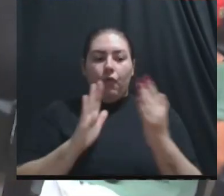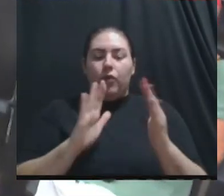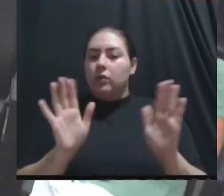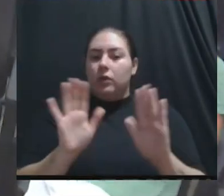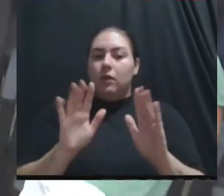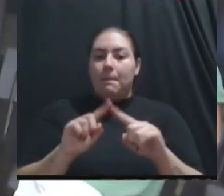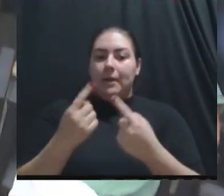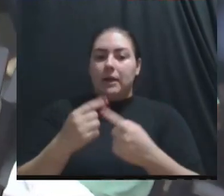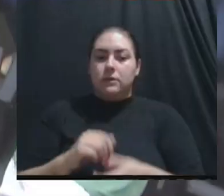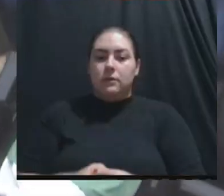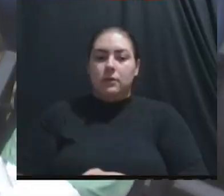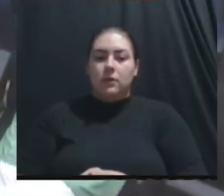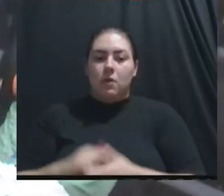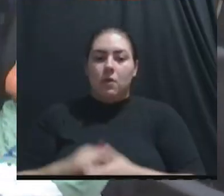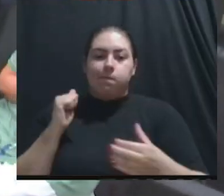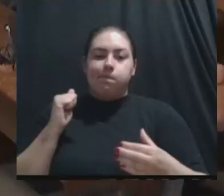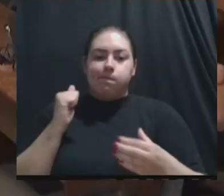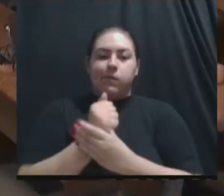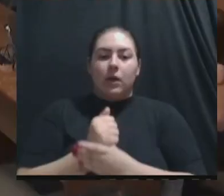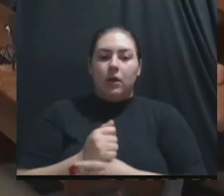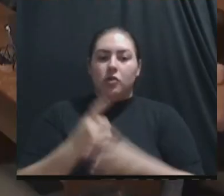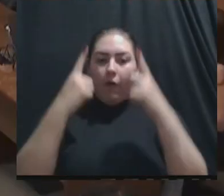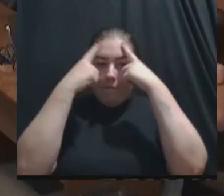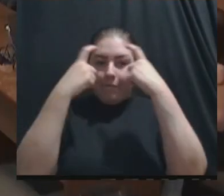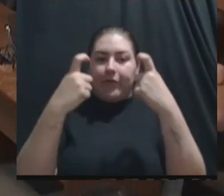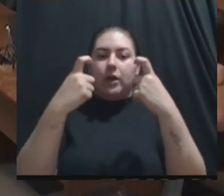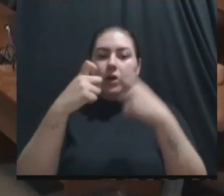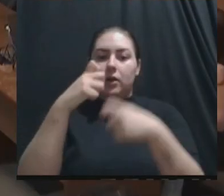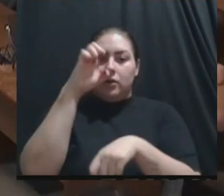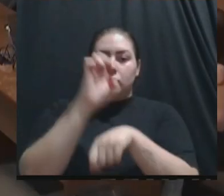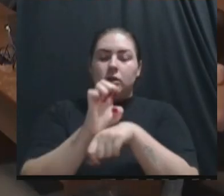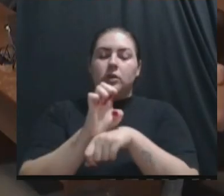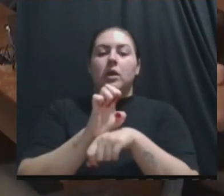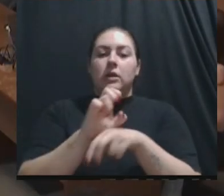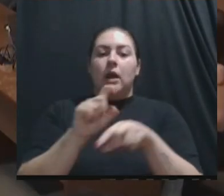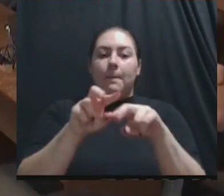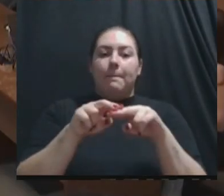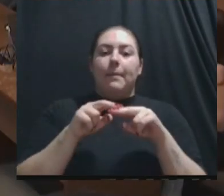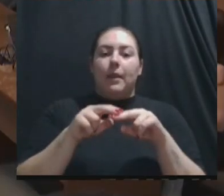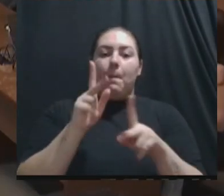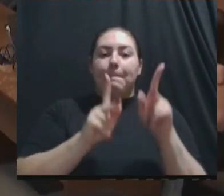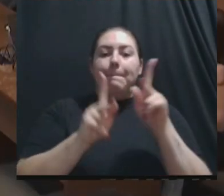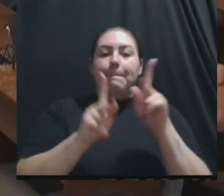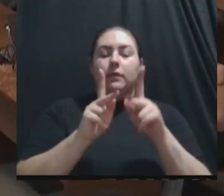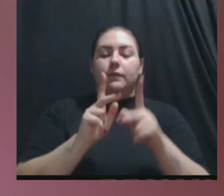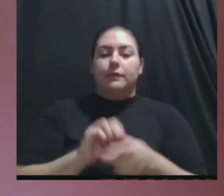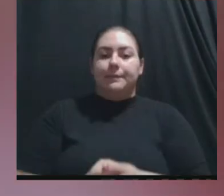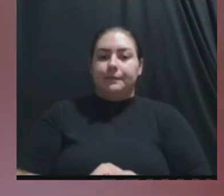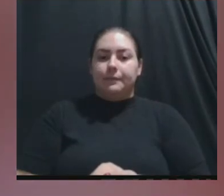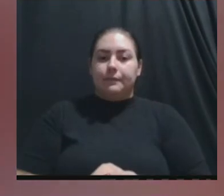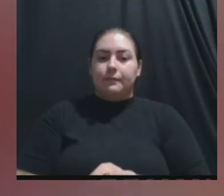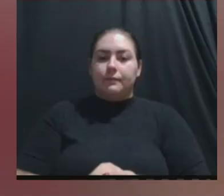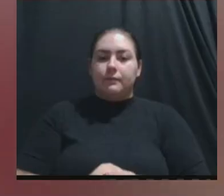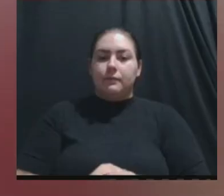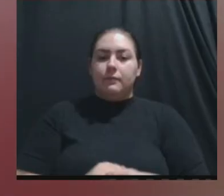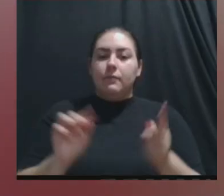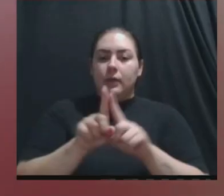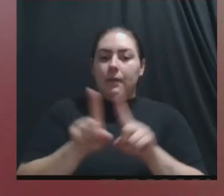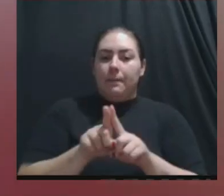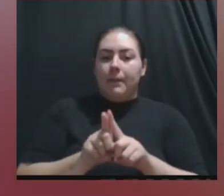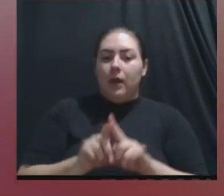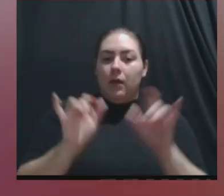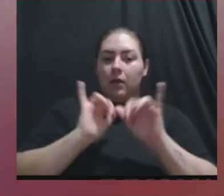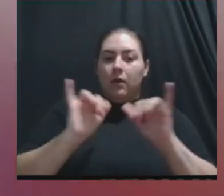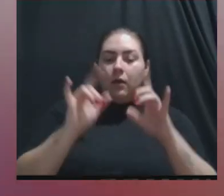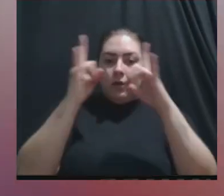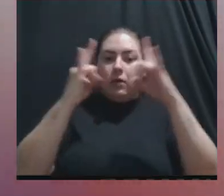Estado contra o seu próprio povo. Um tema também abordado foi sobre o acampamento Marielle Vive, onde famílias